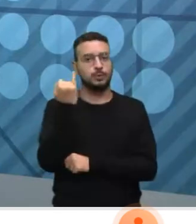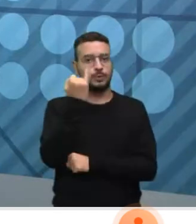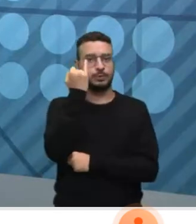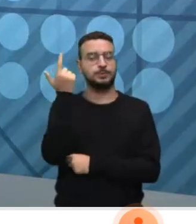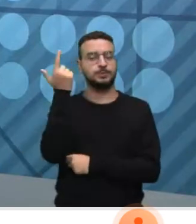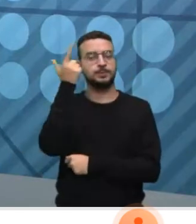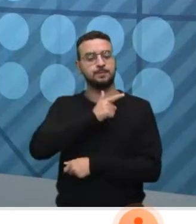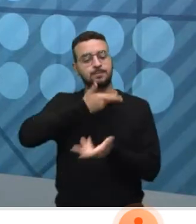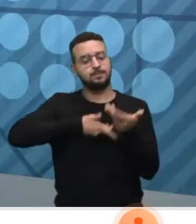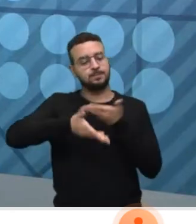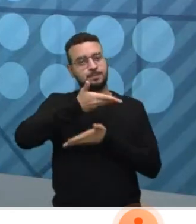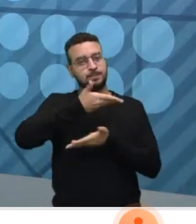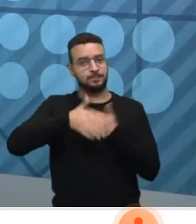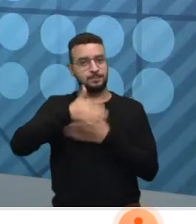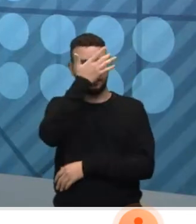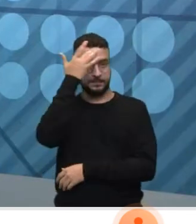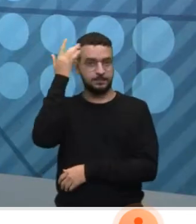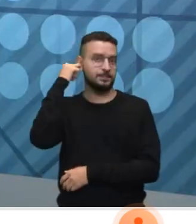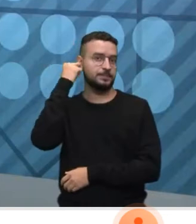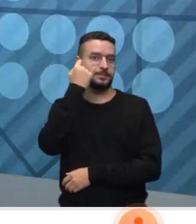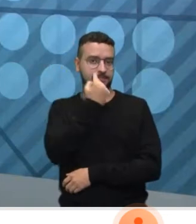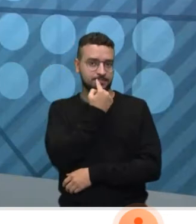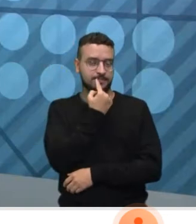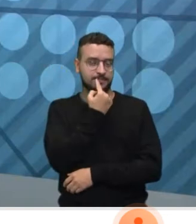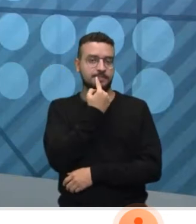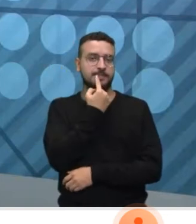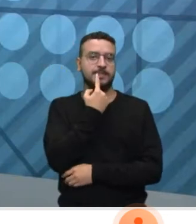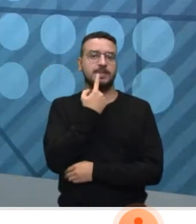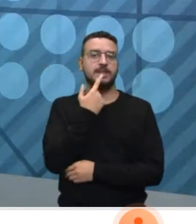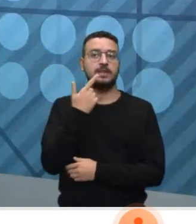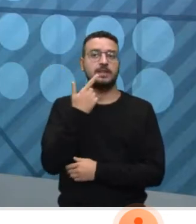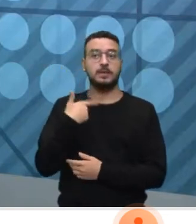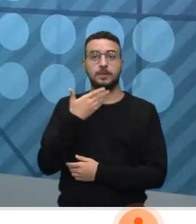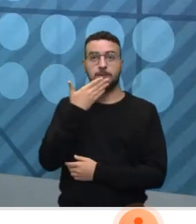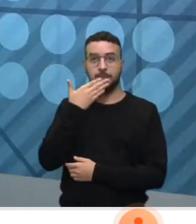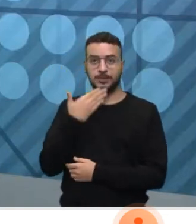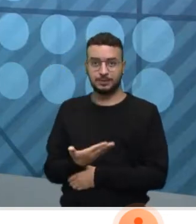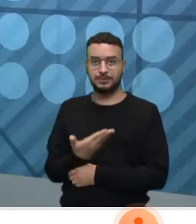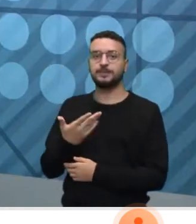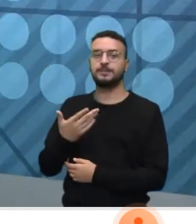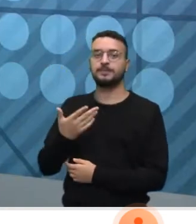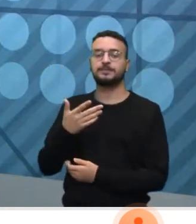uma pessoa surda em Libras. Nós vamos novamente pedir para que o intérprete se apresente.